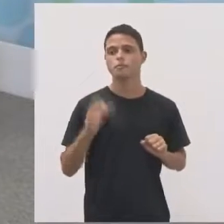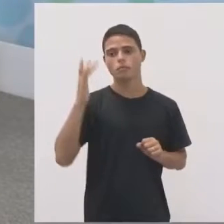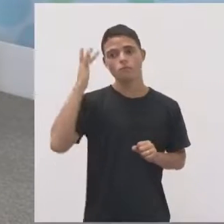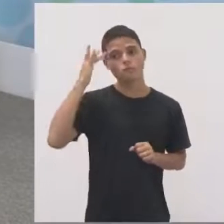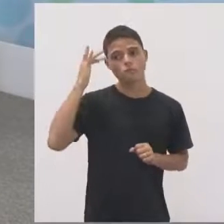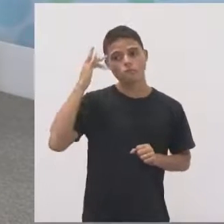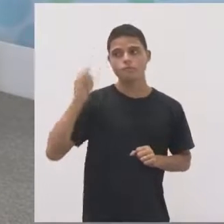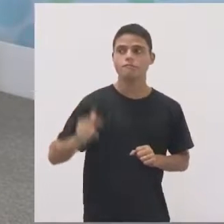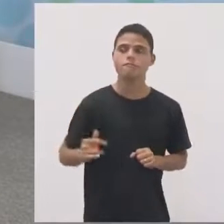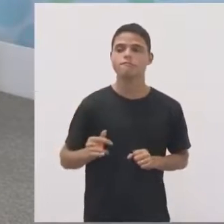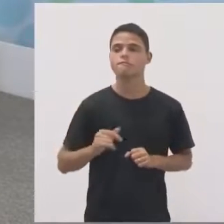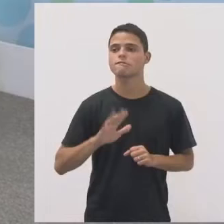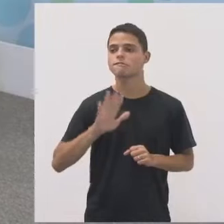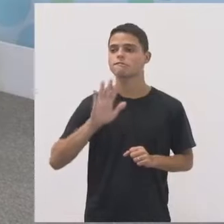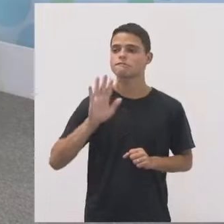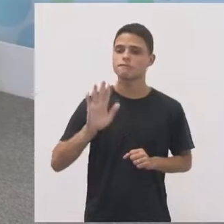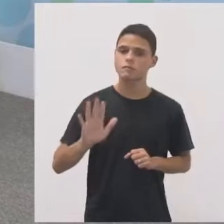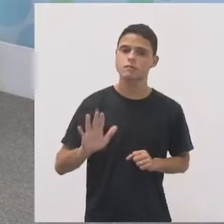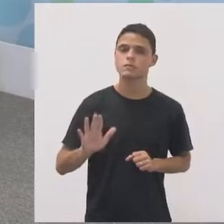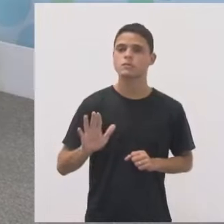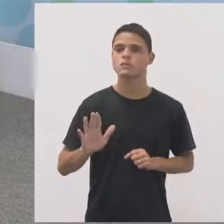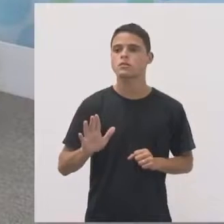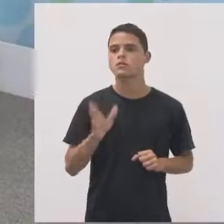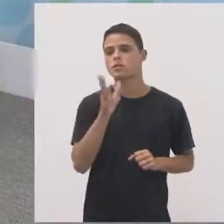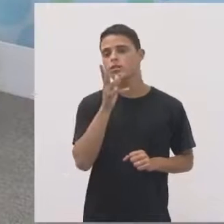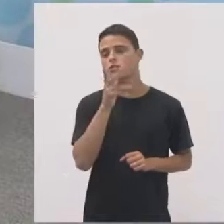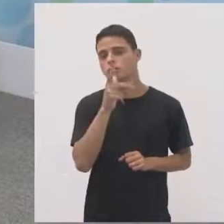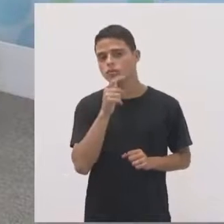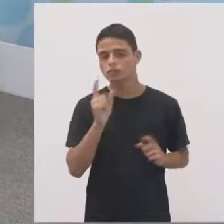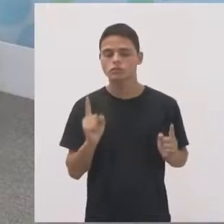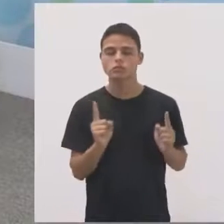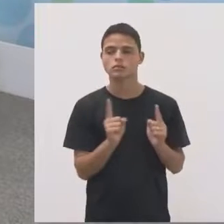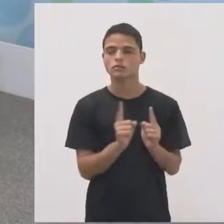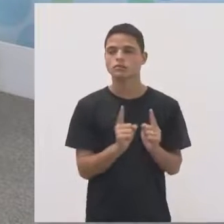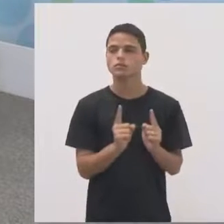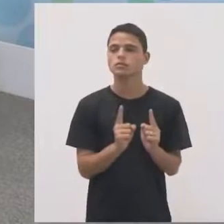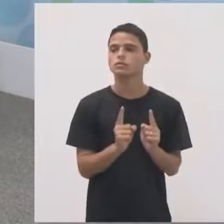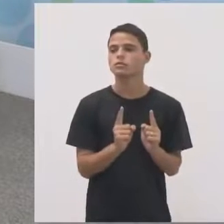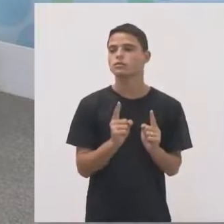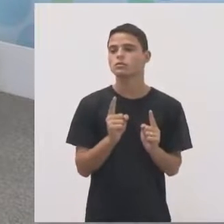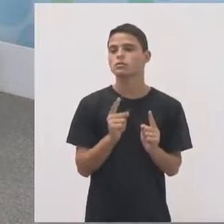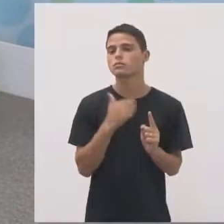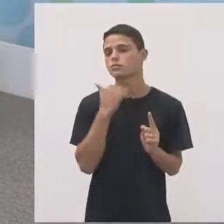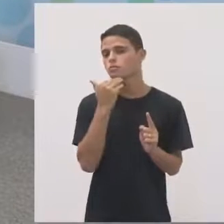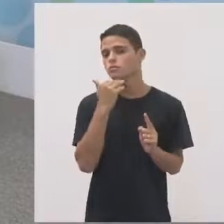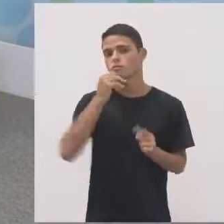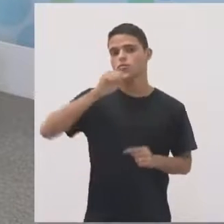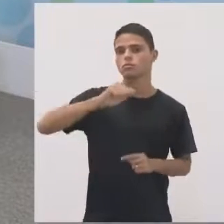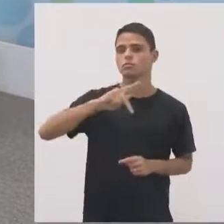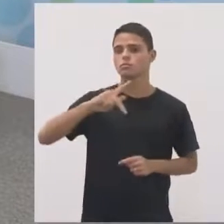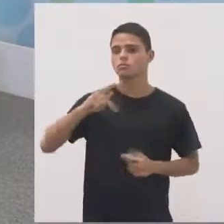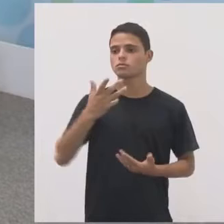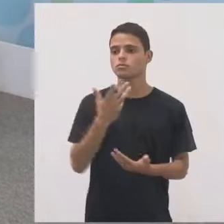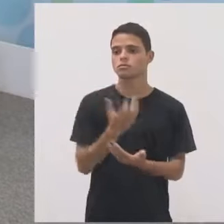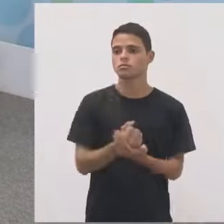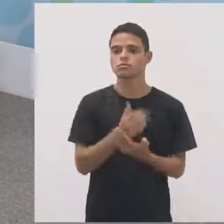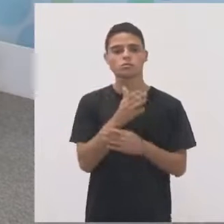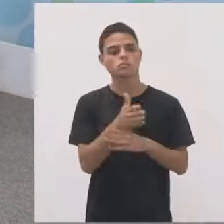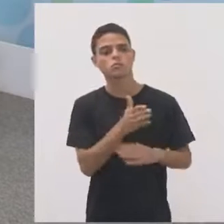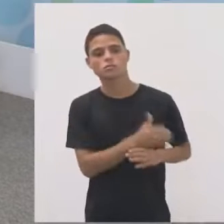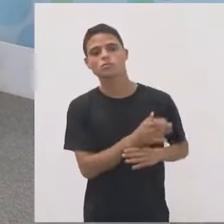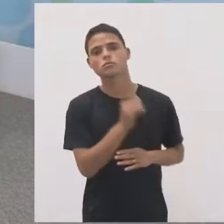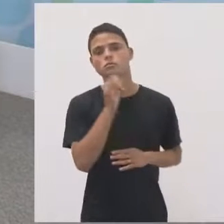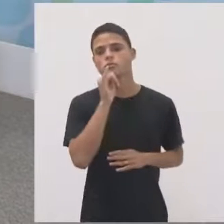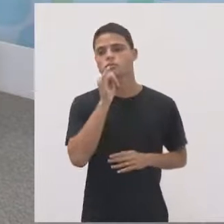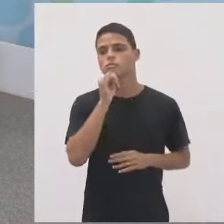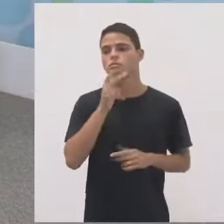tanto notebook sem internet. Só que eles vão ficar limitados. Como assim limitados? Eles não vão subir todos os seus aplicativos. Por exemplo, a câmera